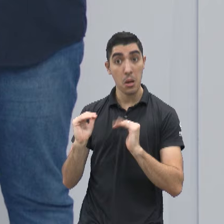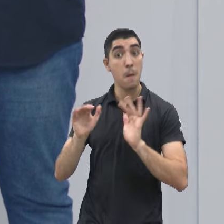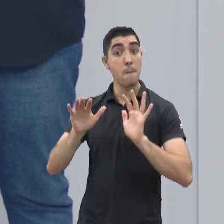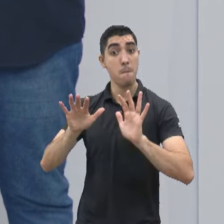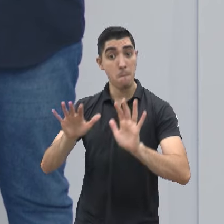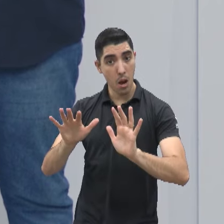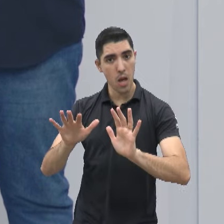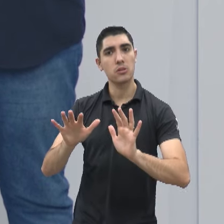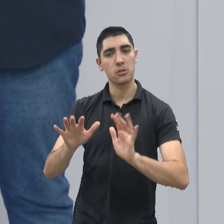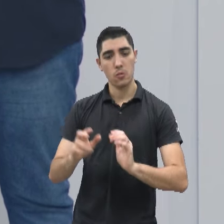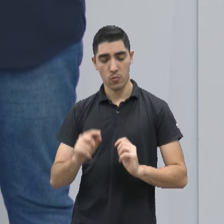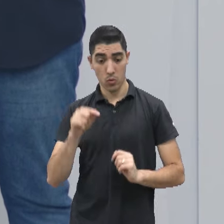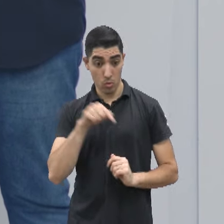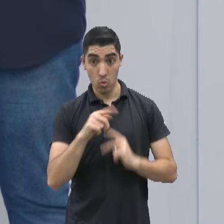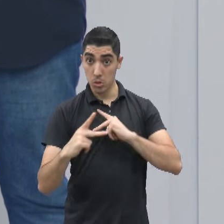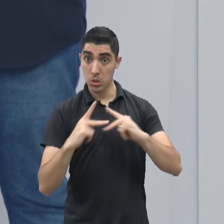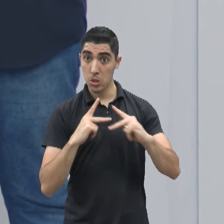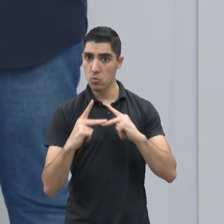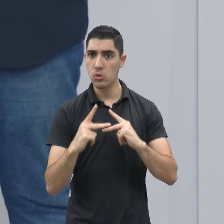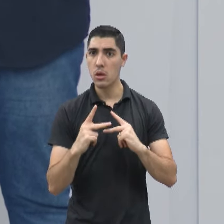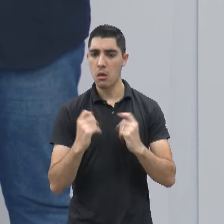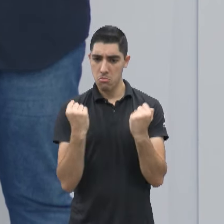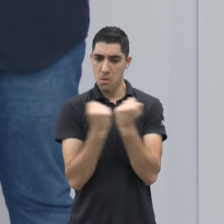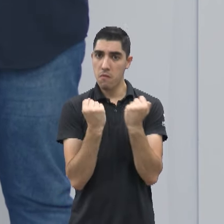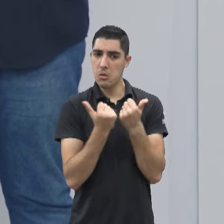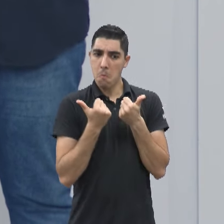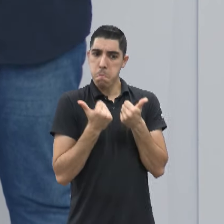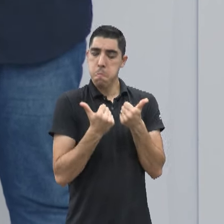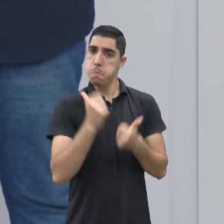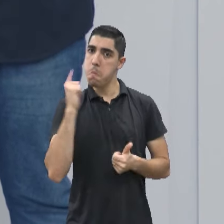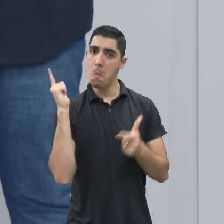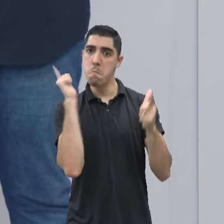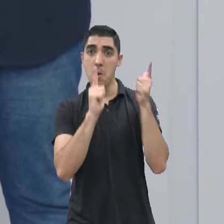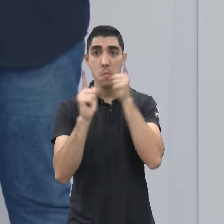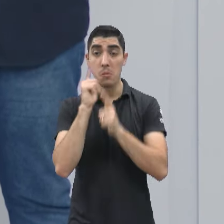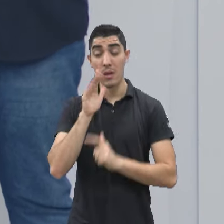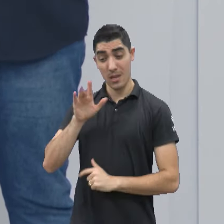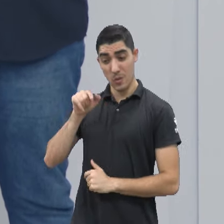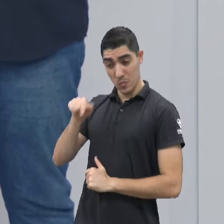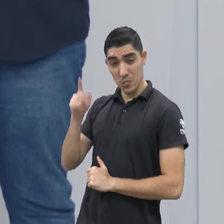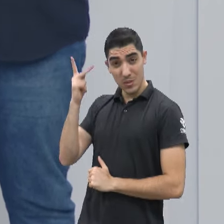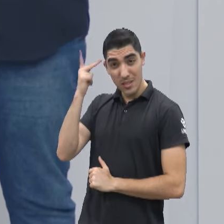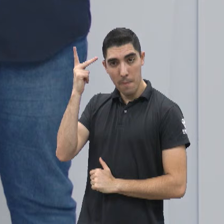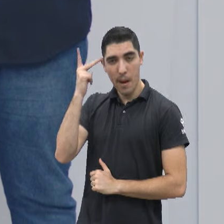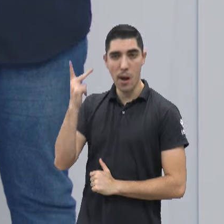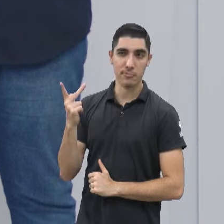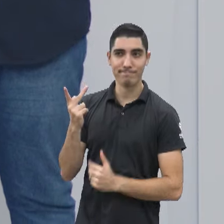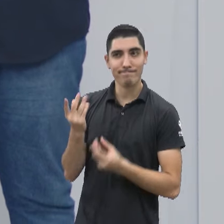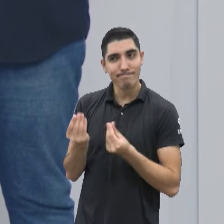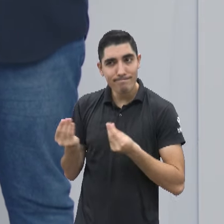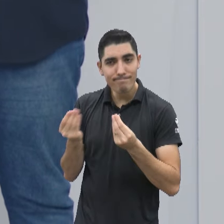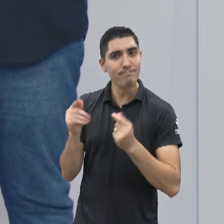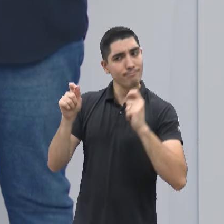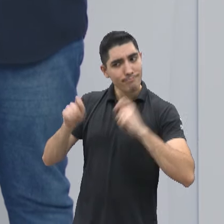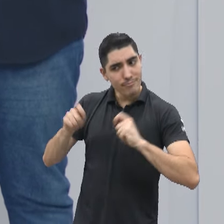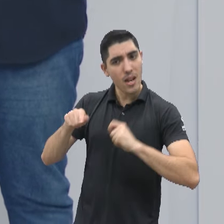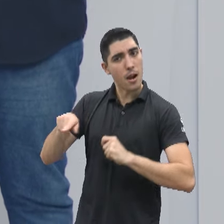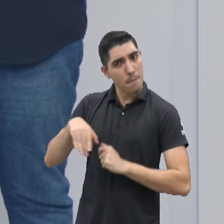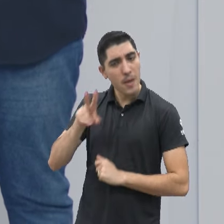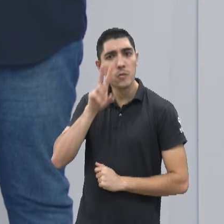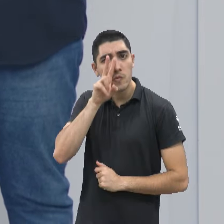pelo lado do São José, a defesa funcionou, em que pese o São Paulo talvez não tenha jogado tudo aquilo que poderia, mas